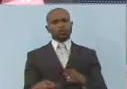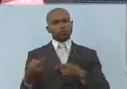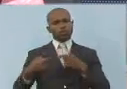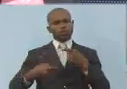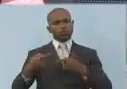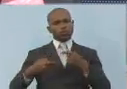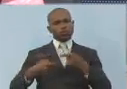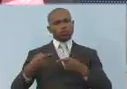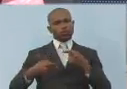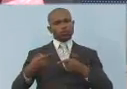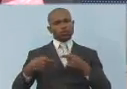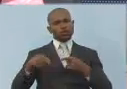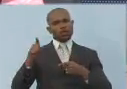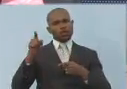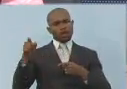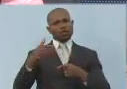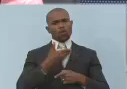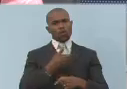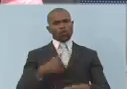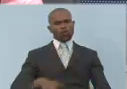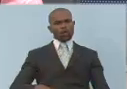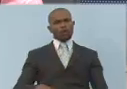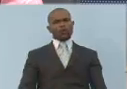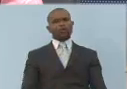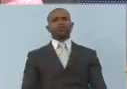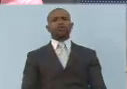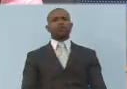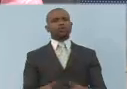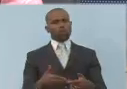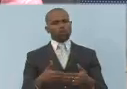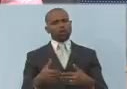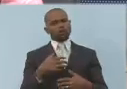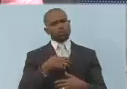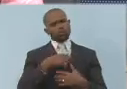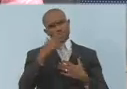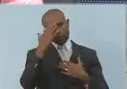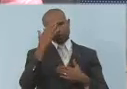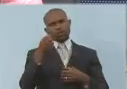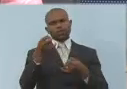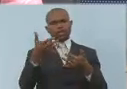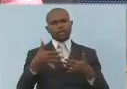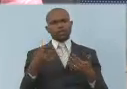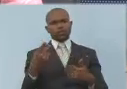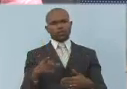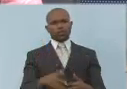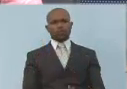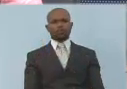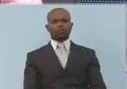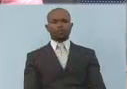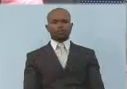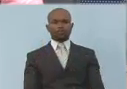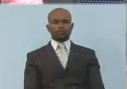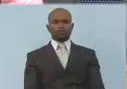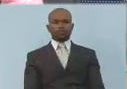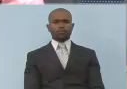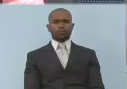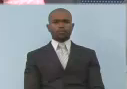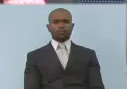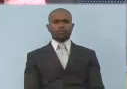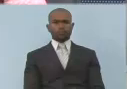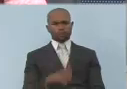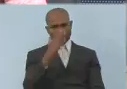isso com o governo. Tá? Mas, de qualquer forma, agradeço a colocação. Tá? Creio eu